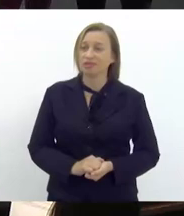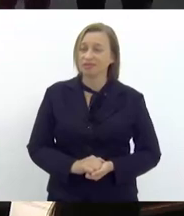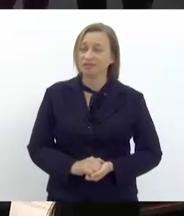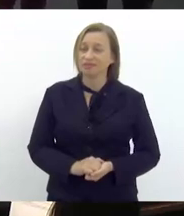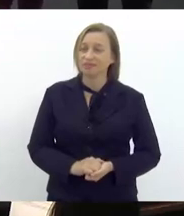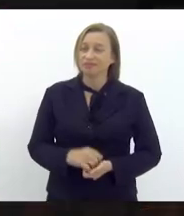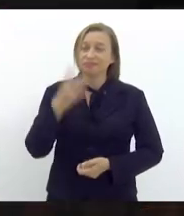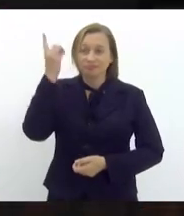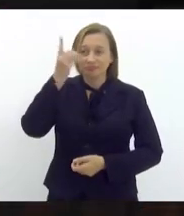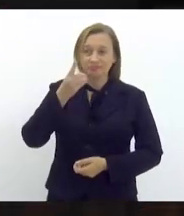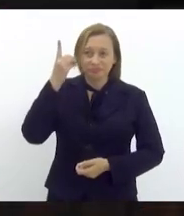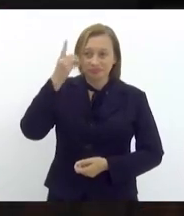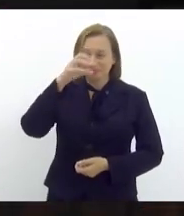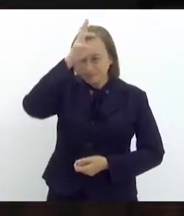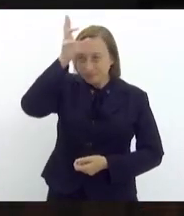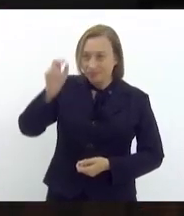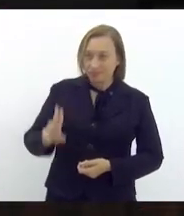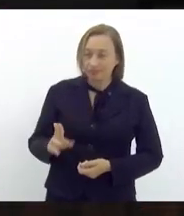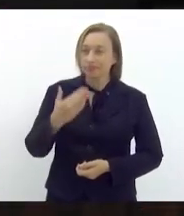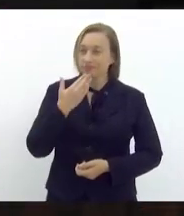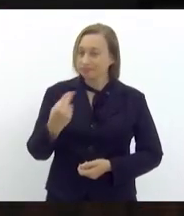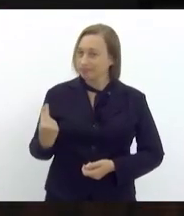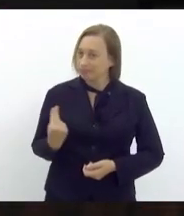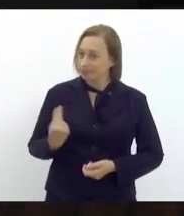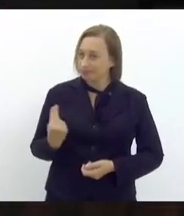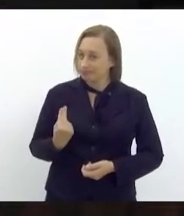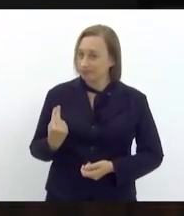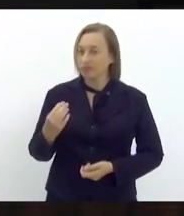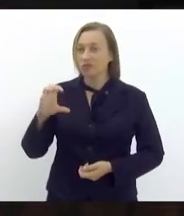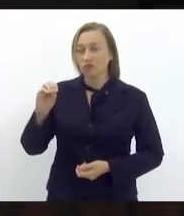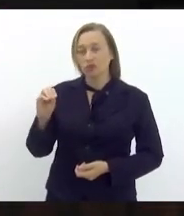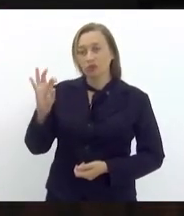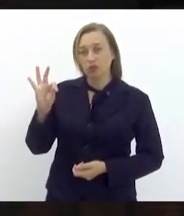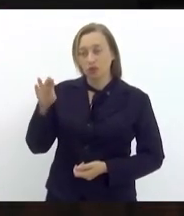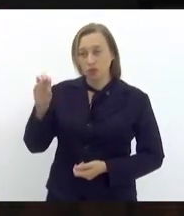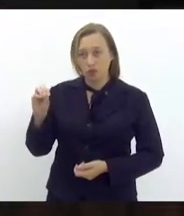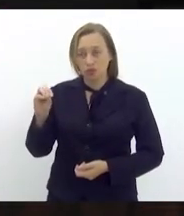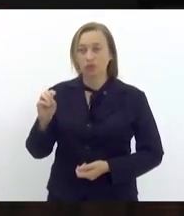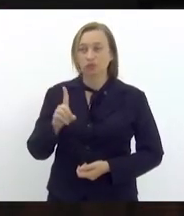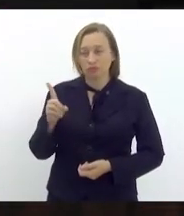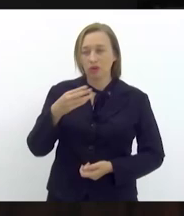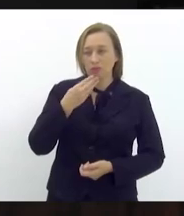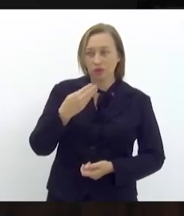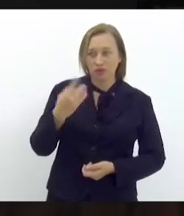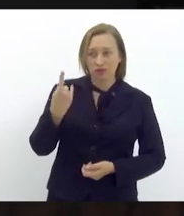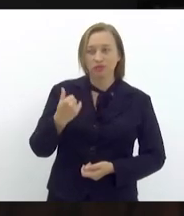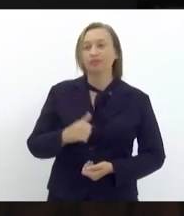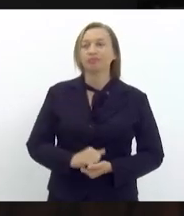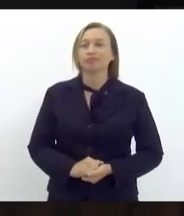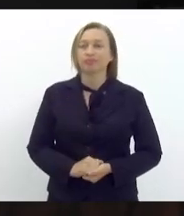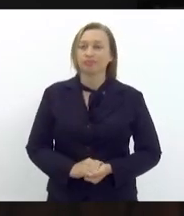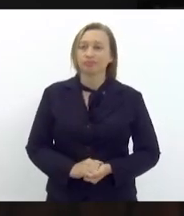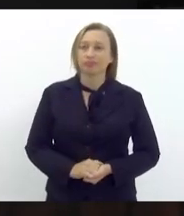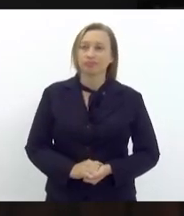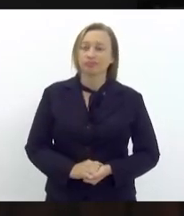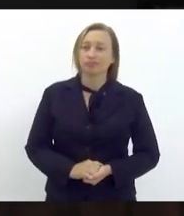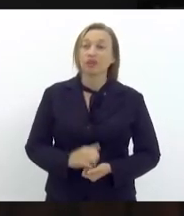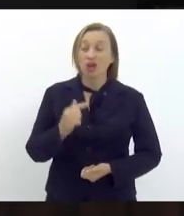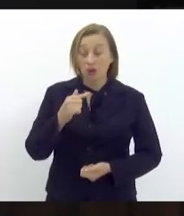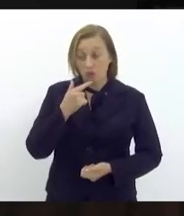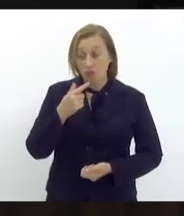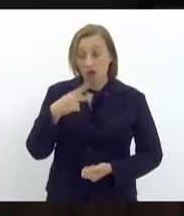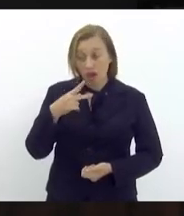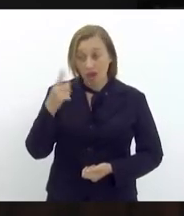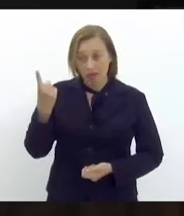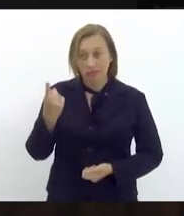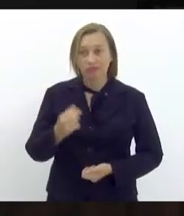deputada Tia Ju pediu com a autoria Ottoni deputada Tia Ju pediu com a autoria eu vou falar na hora que eu falar